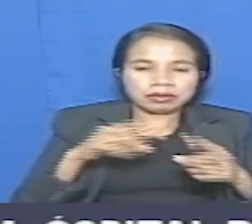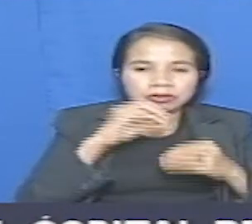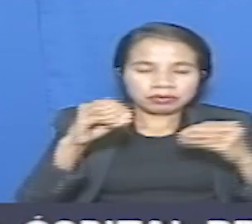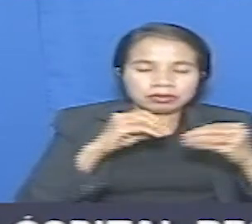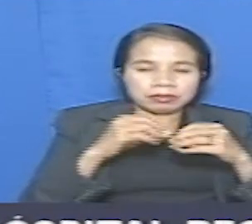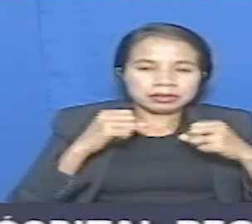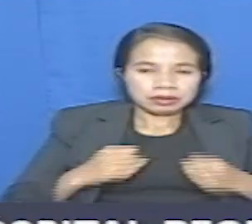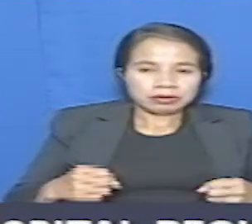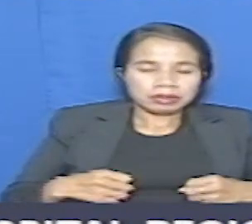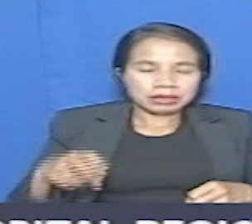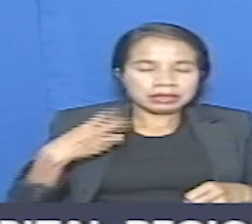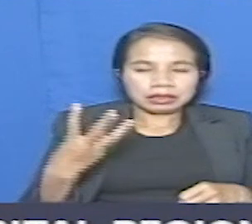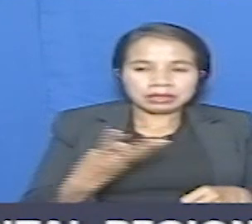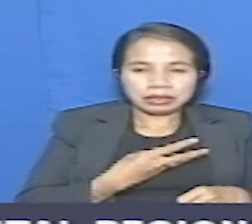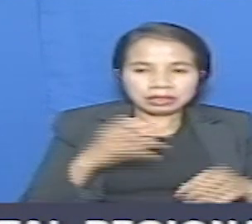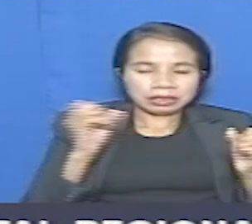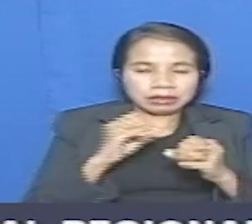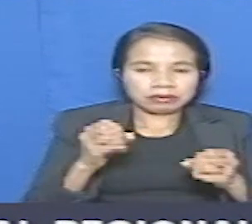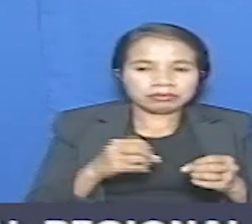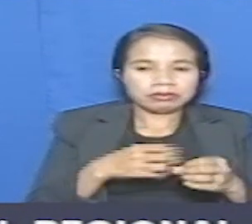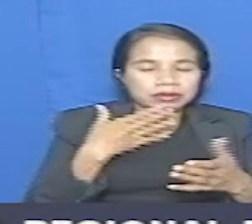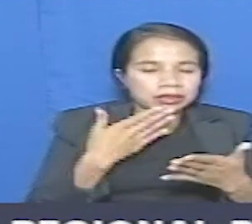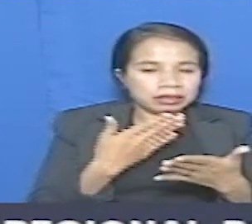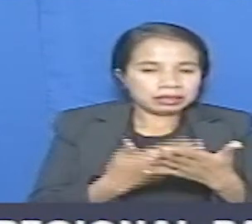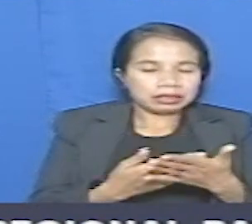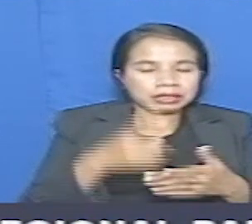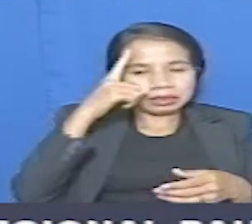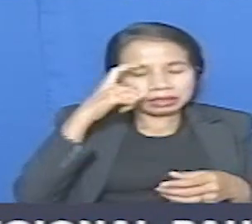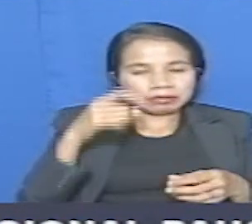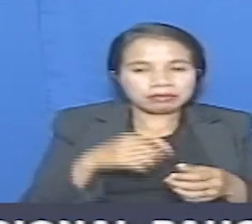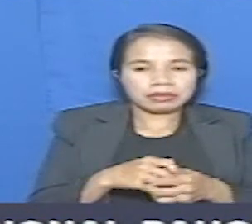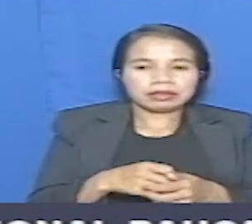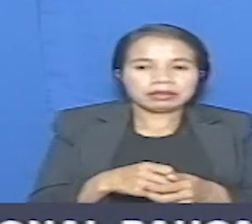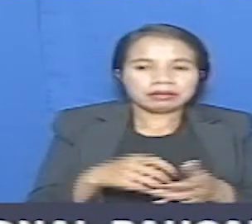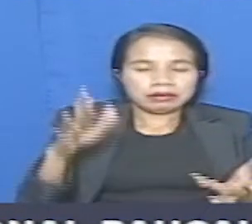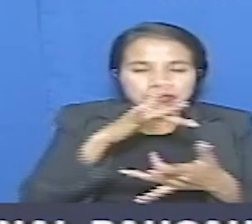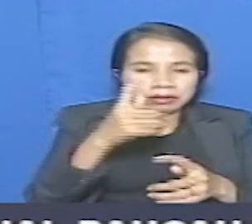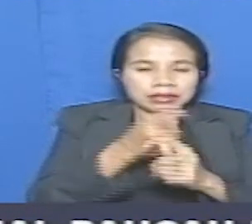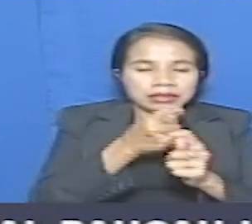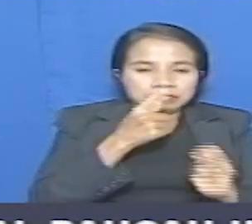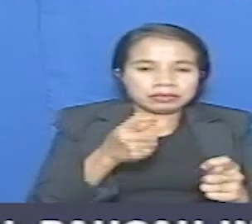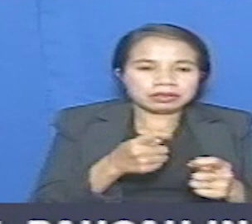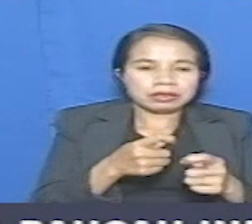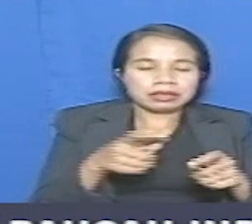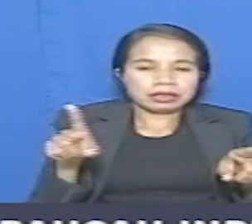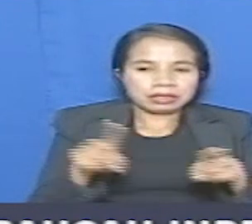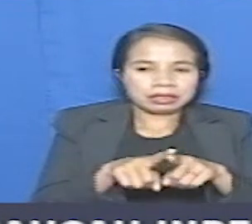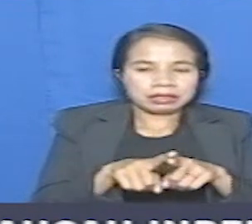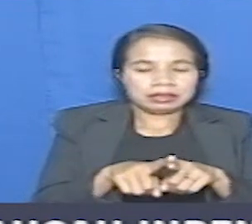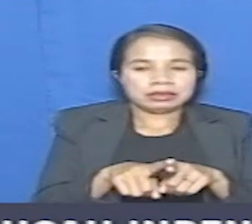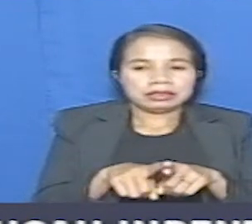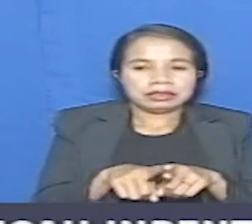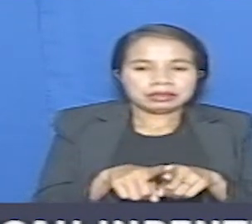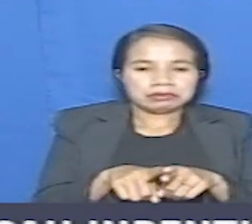ita la garantia tamba be mota depois movimentação be transporte liliu hanesang equipamento pesado será começa